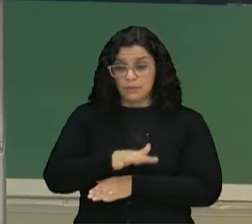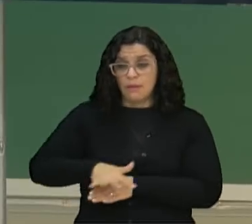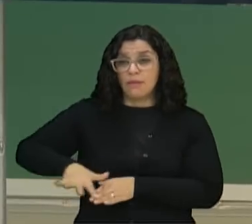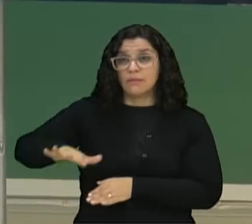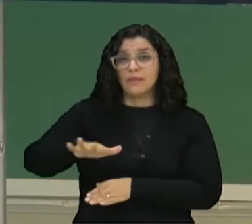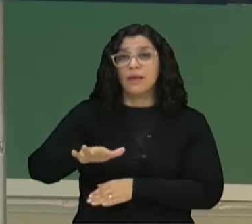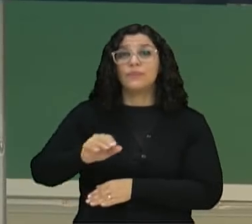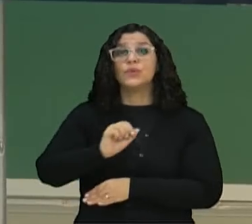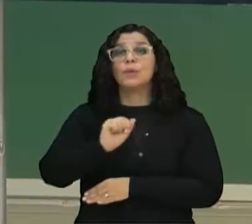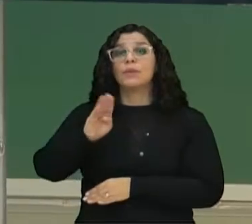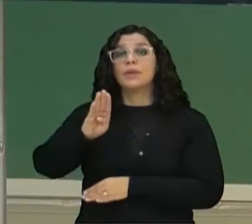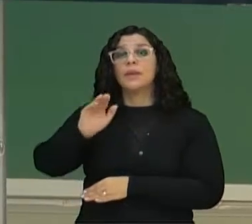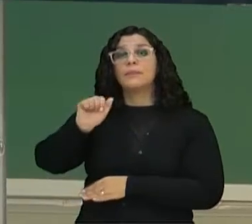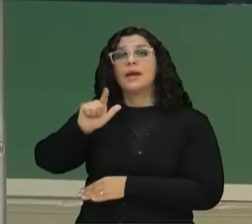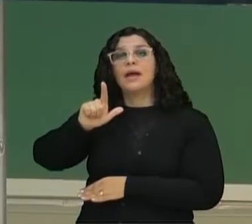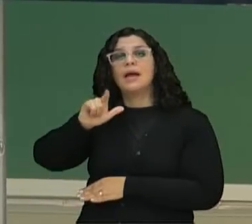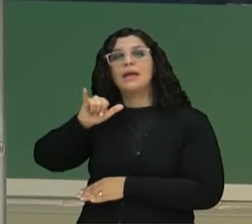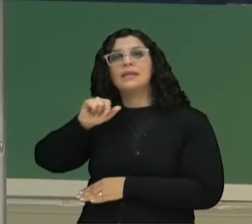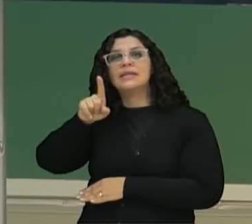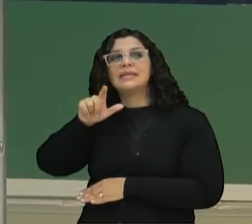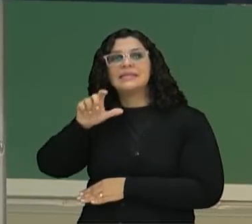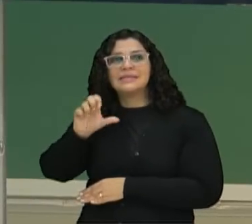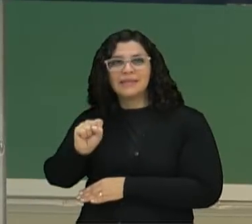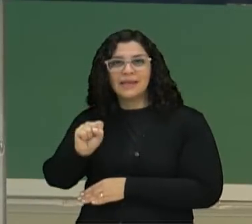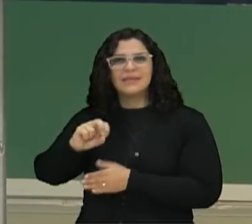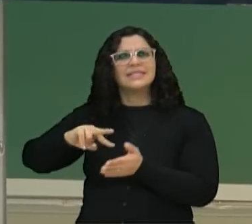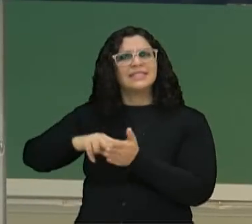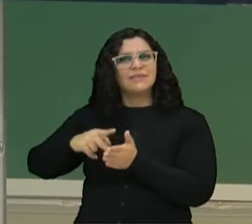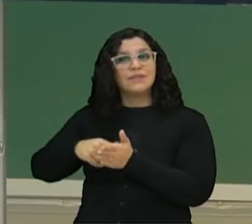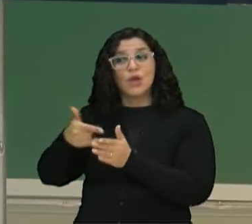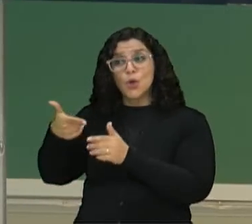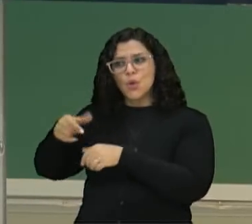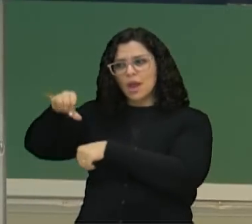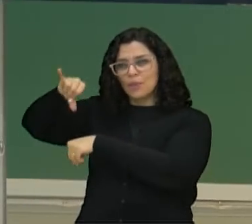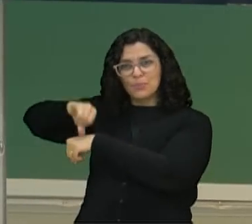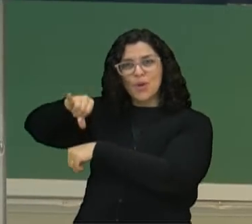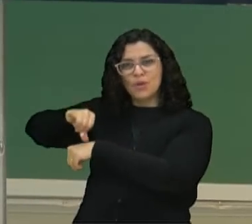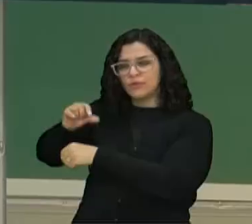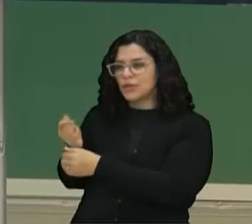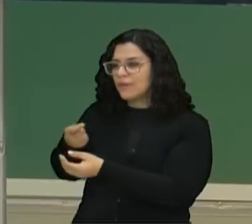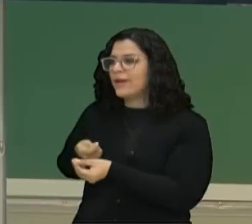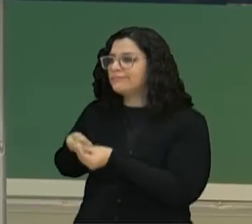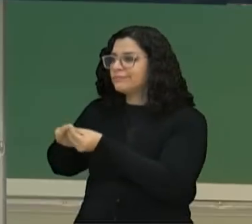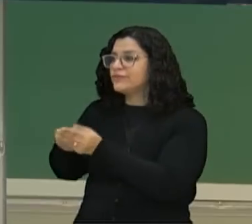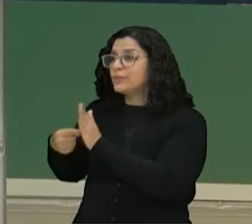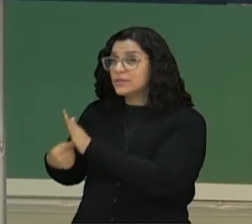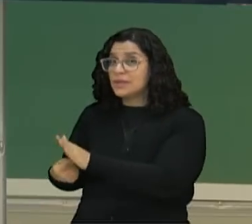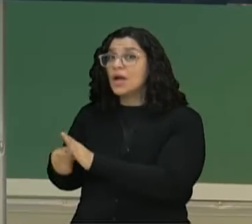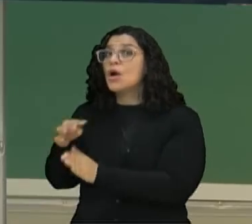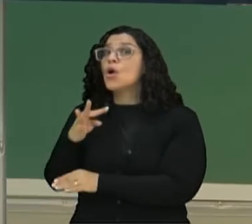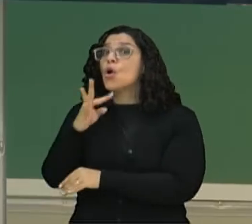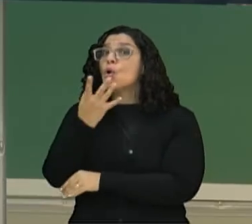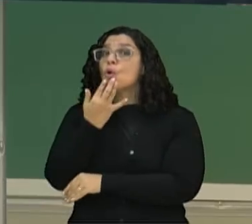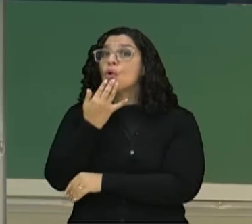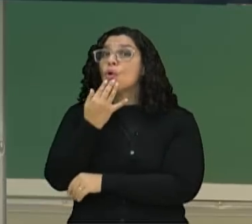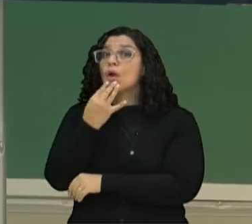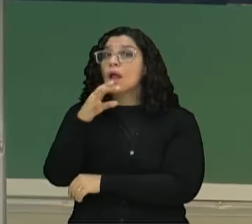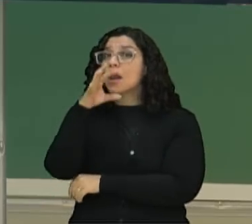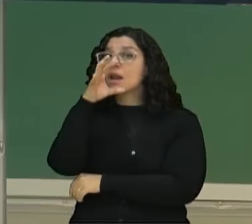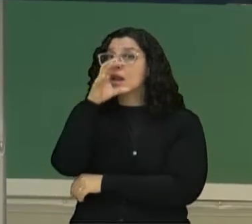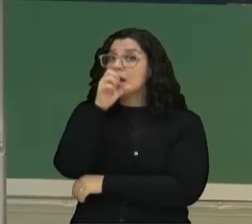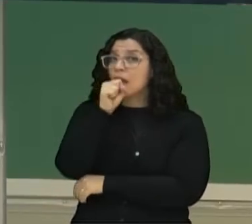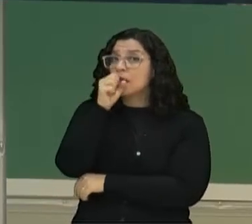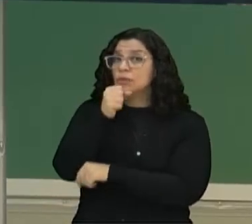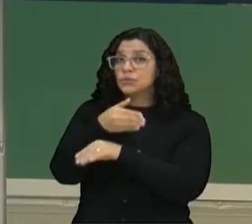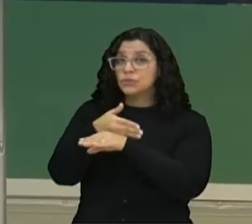pelas balizas. Balizas são os prismas, são os pontos de controle, de cores laranja e branca. Em geral, isso a gente